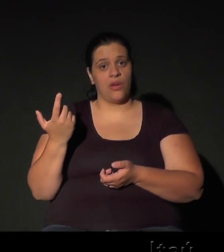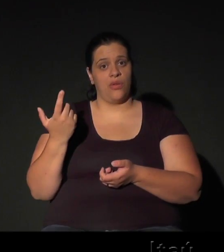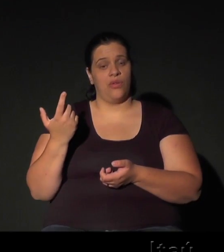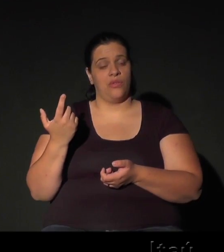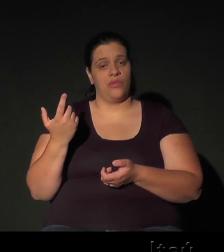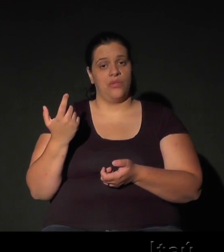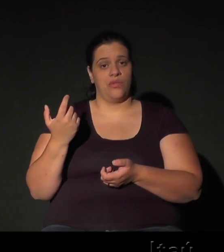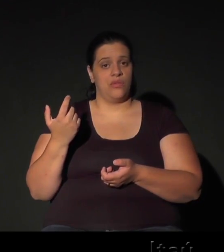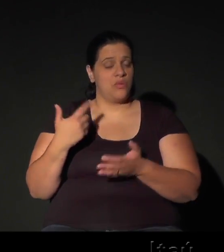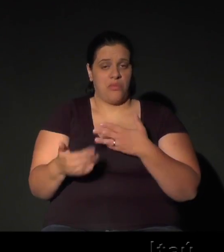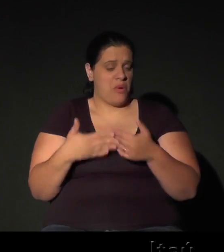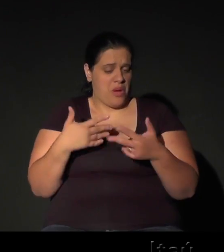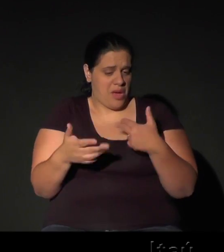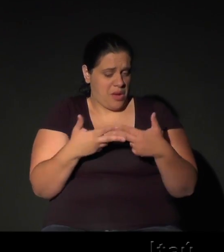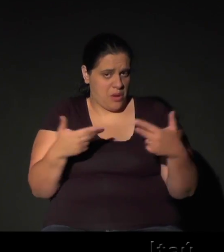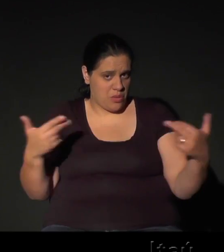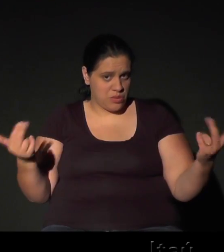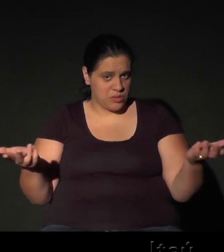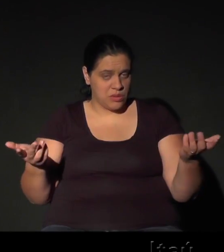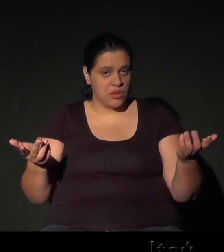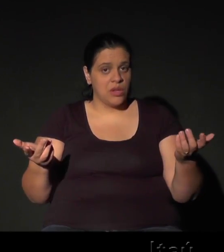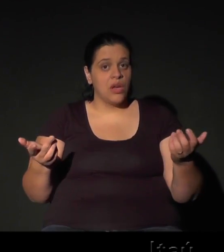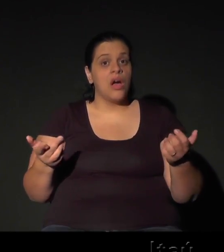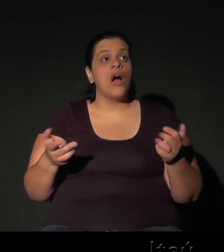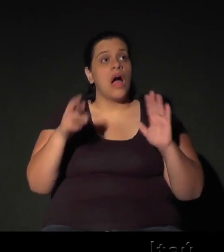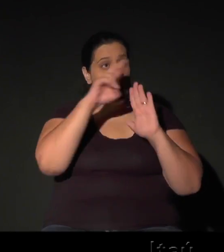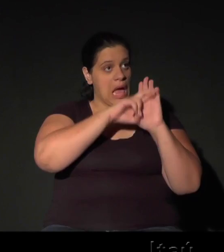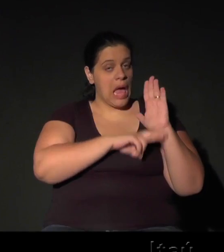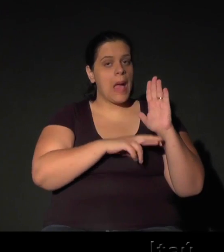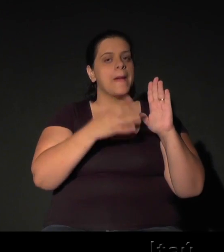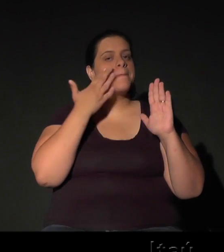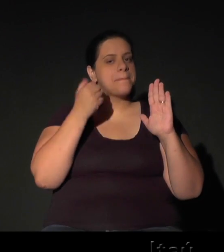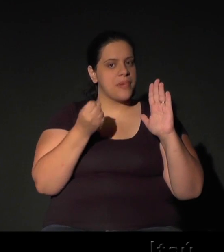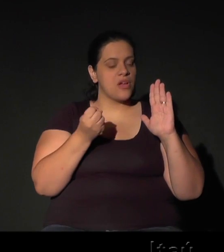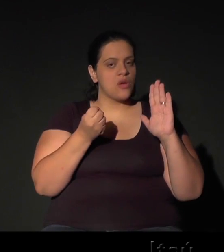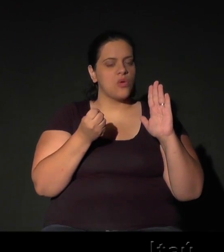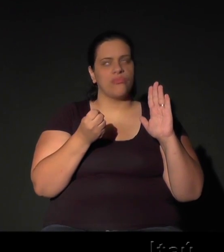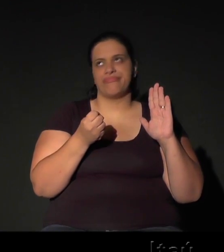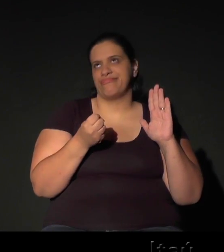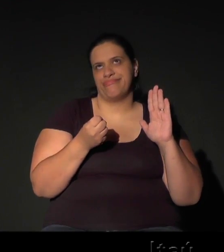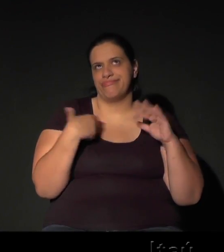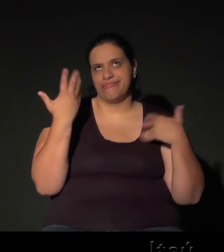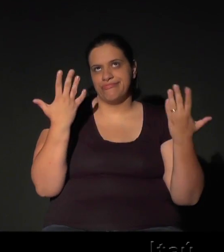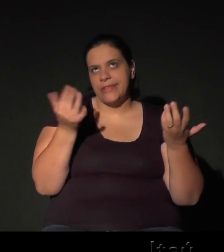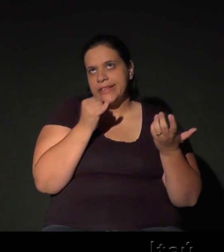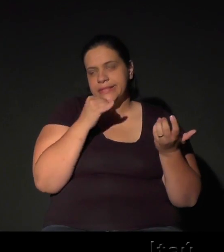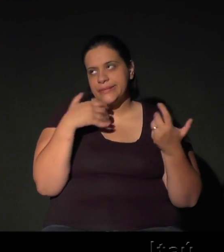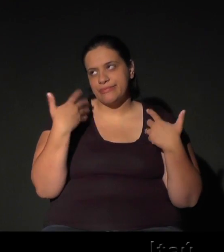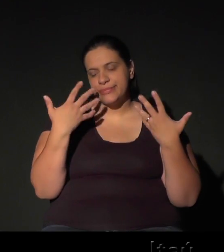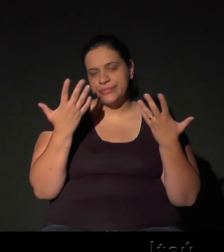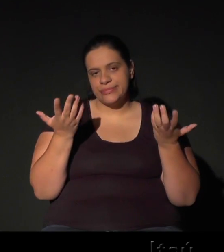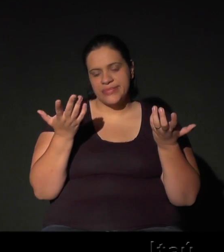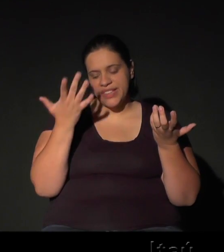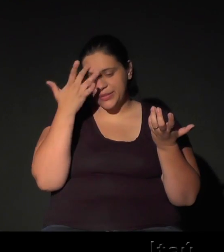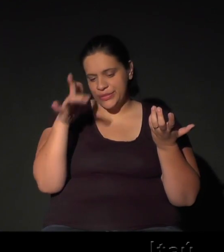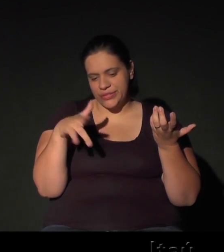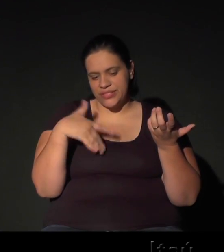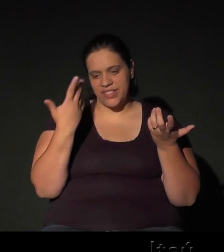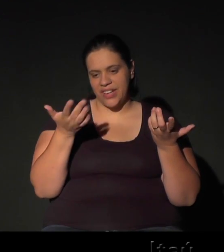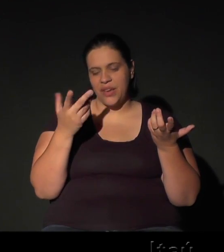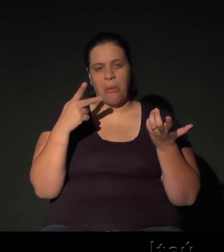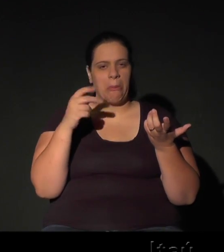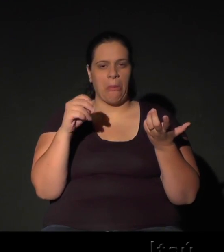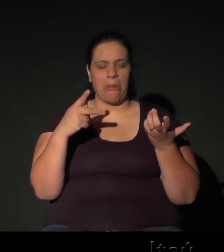fazendo qualquer coisa então quer dizer a norma é branca Então tá lá sei lá não sou muito do